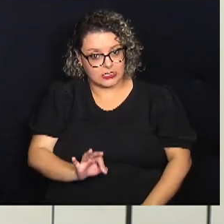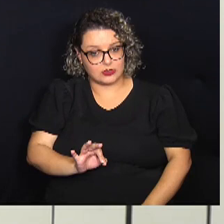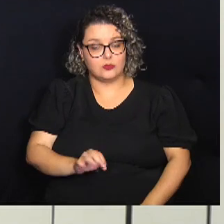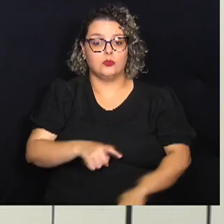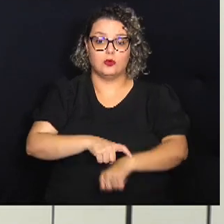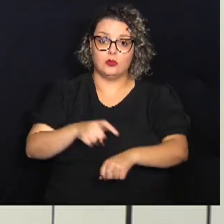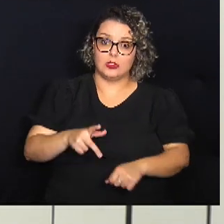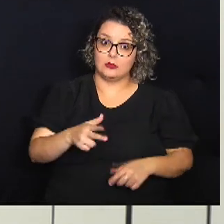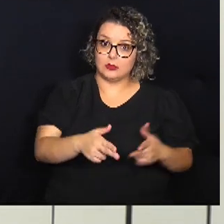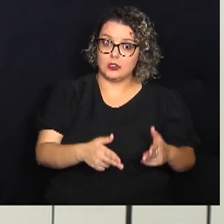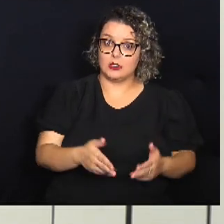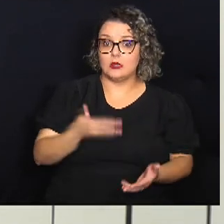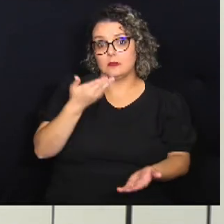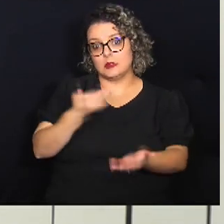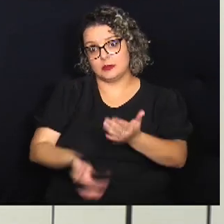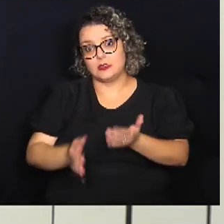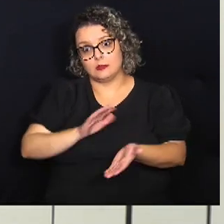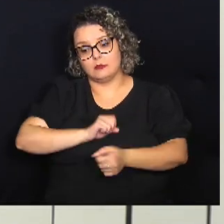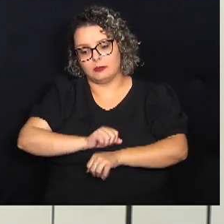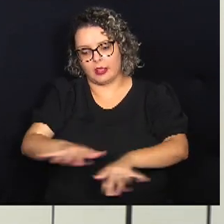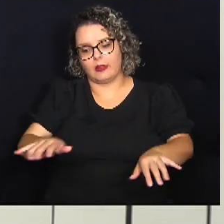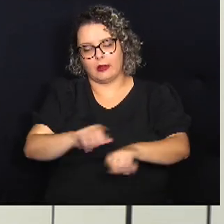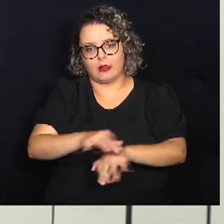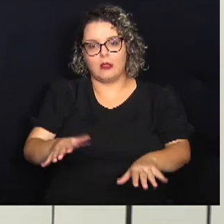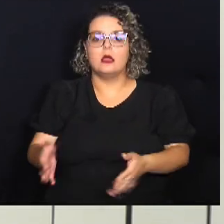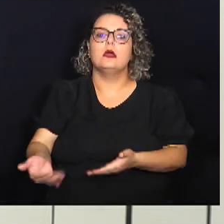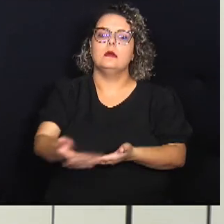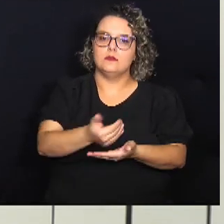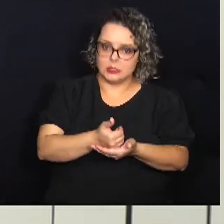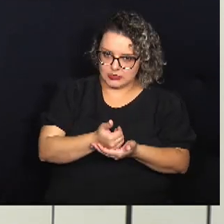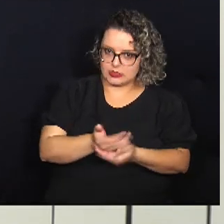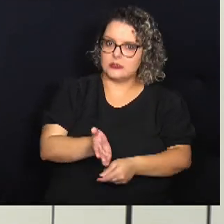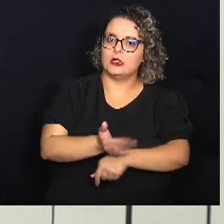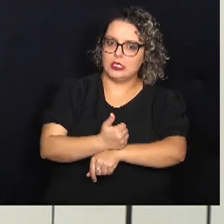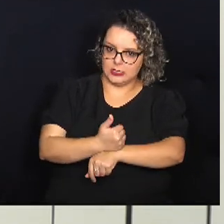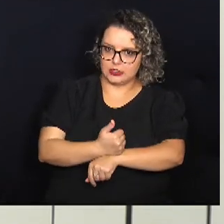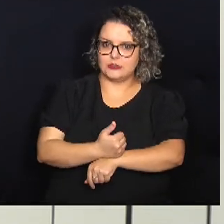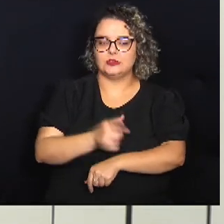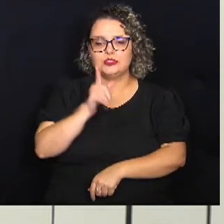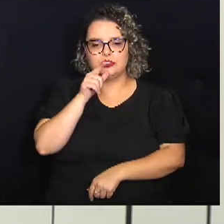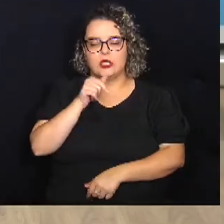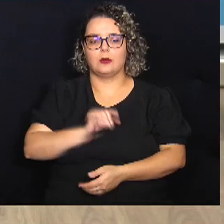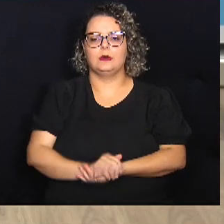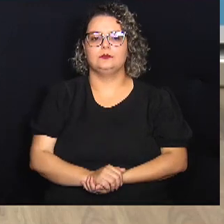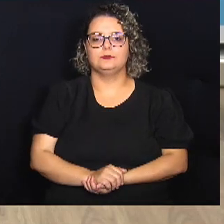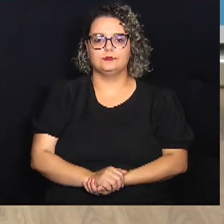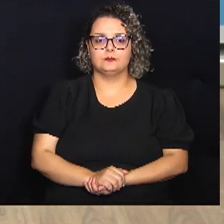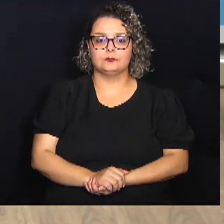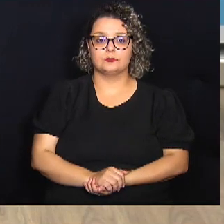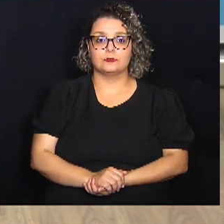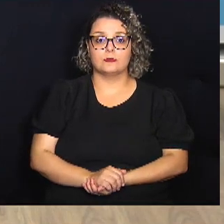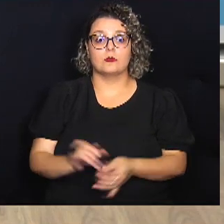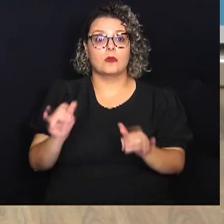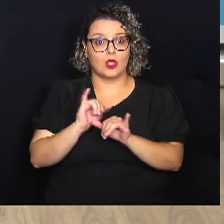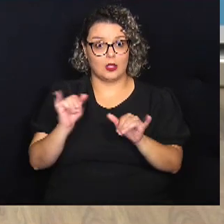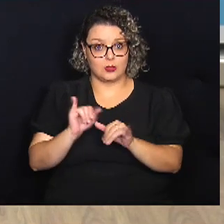também desperdícios e também que se faça a reserva antecipada de água. Vamos agora às notícias do Legislativo,